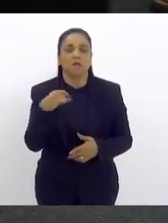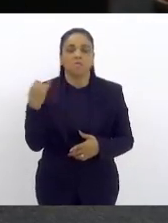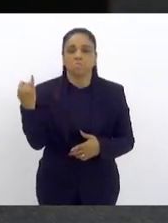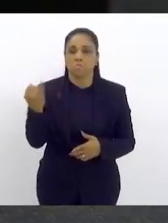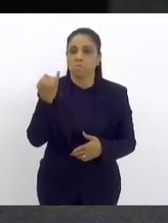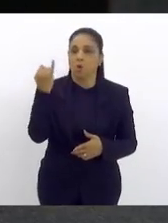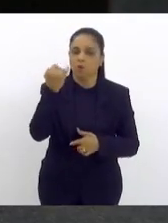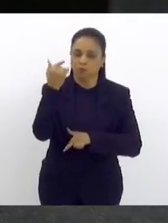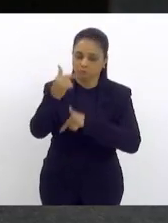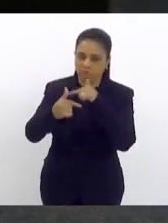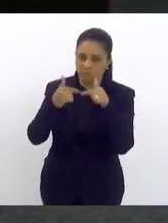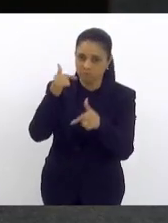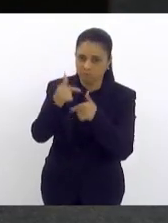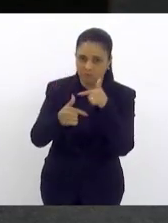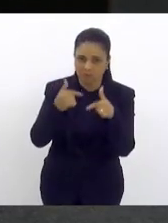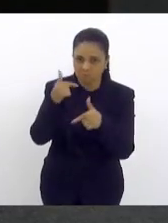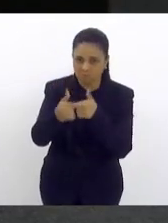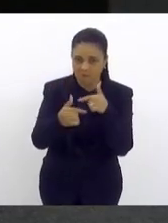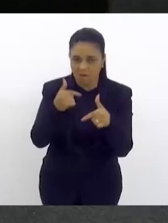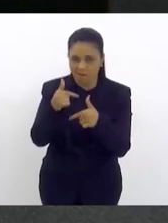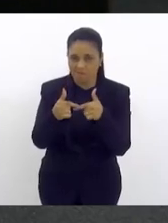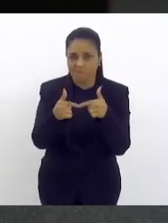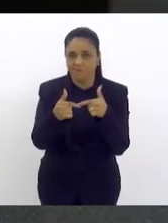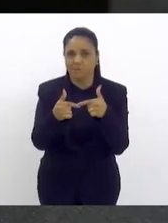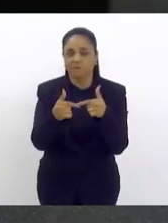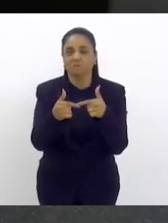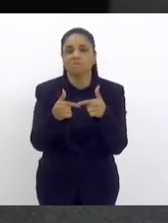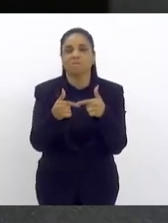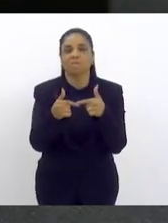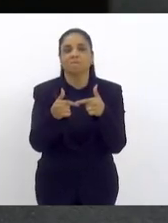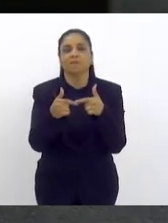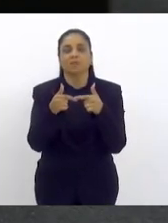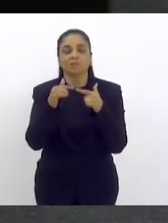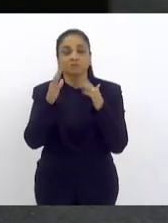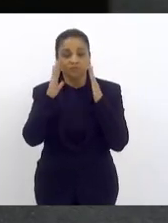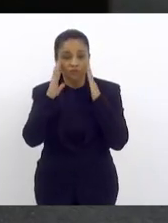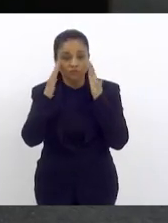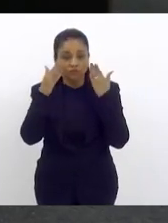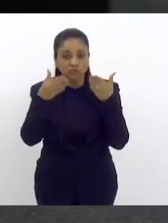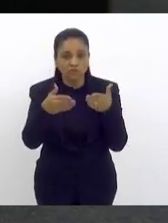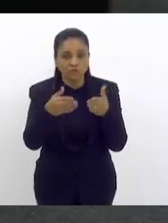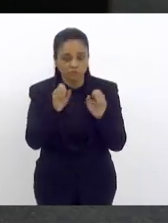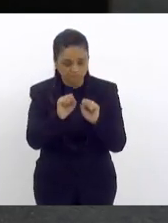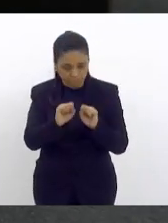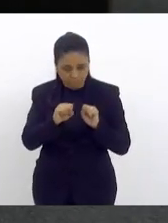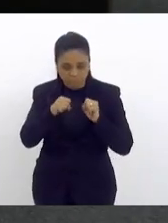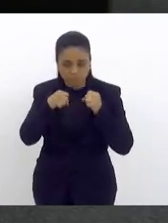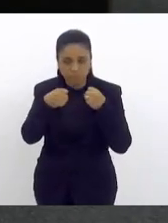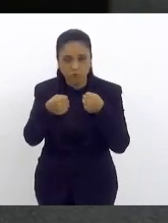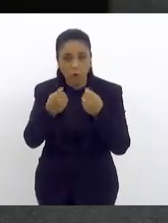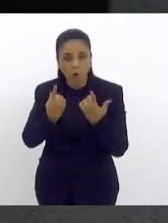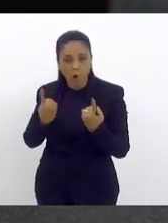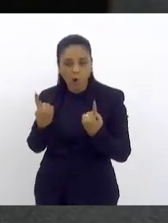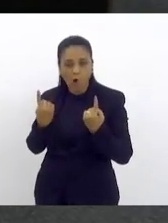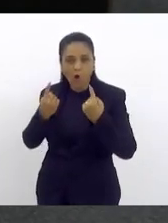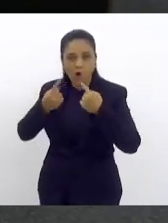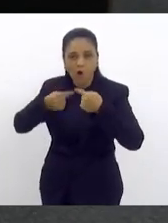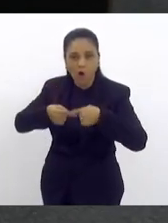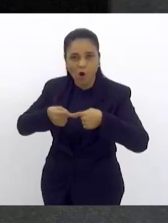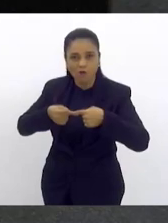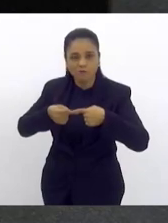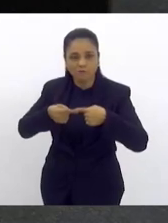iniciativa muito importante que vai na direção do enfrentamento do combate que a gente precisa